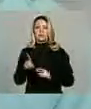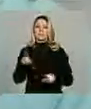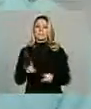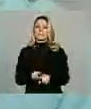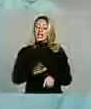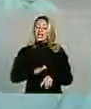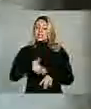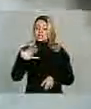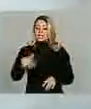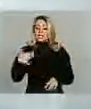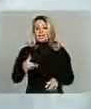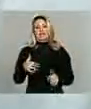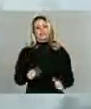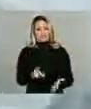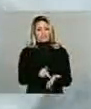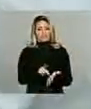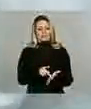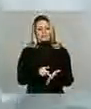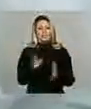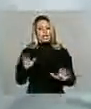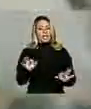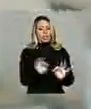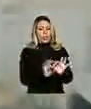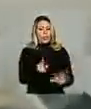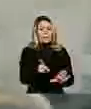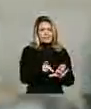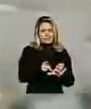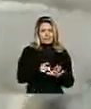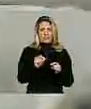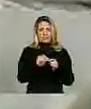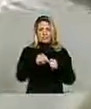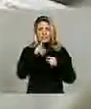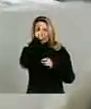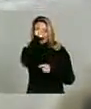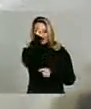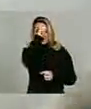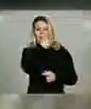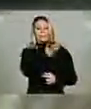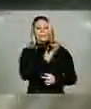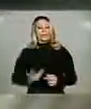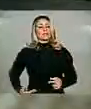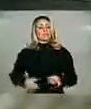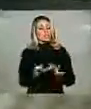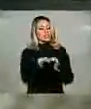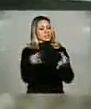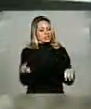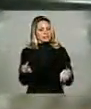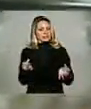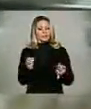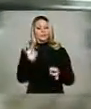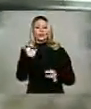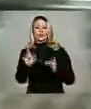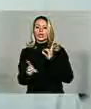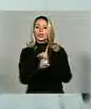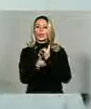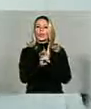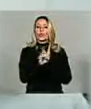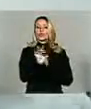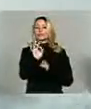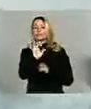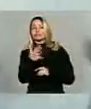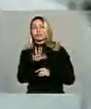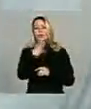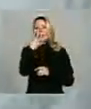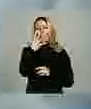mais caro fica. Já o teste do pezinho, que é oferecido pela rede pública, é bem simples. Nele são detectadas